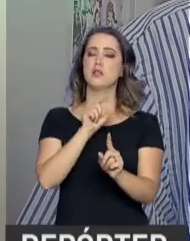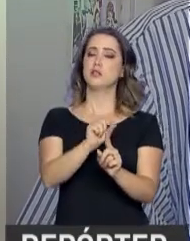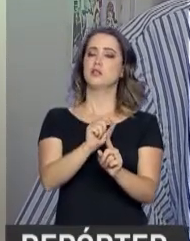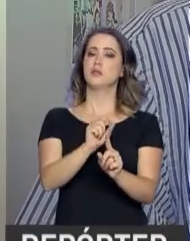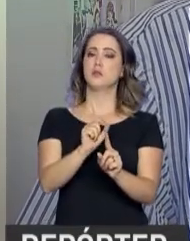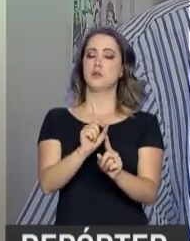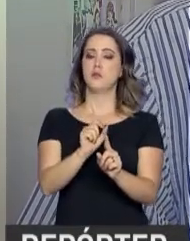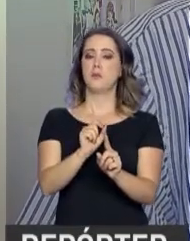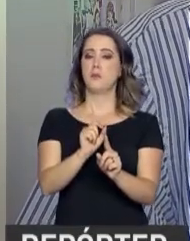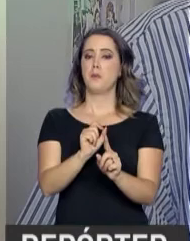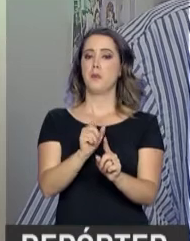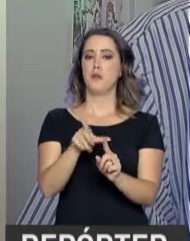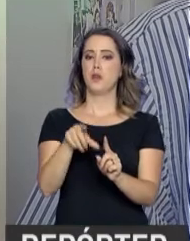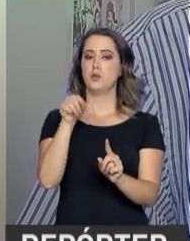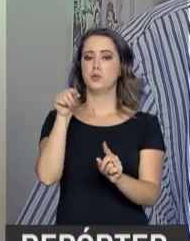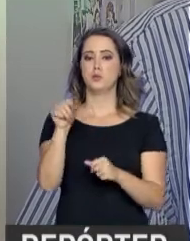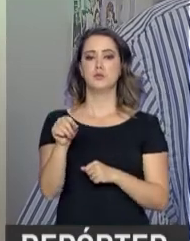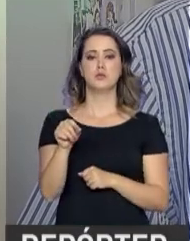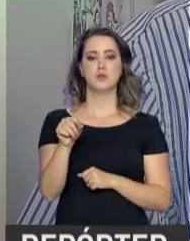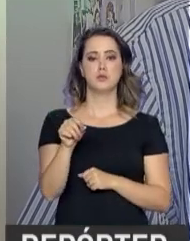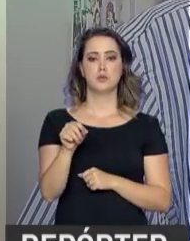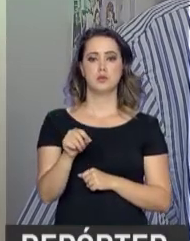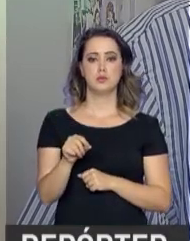forma decisões